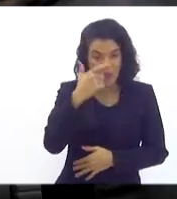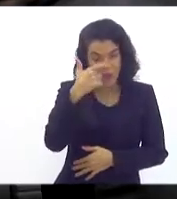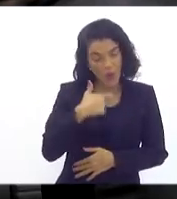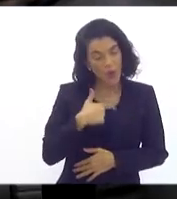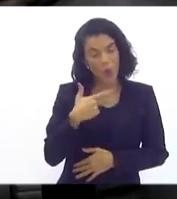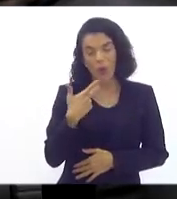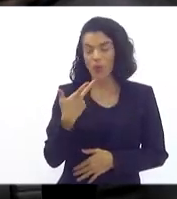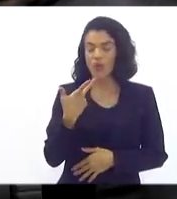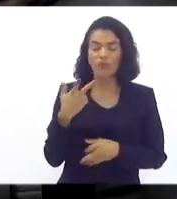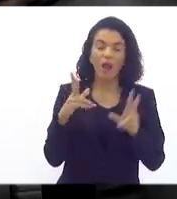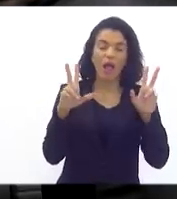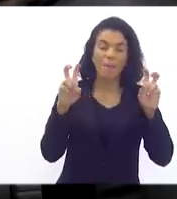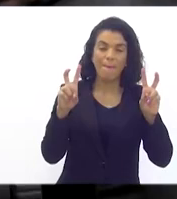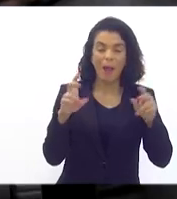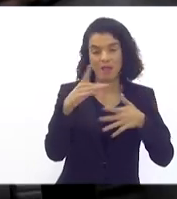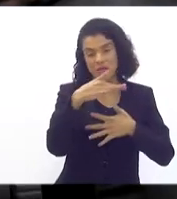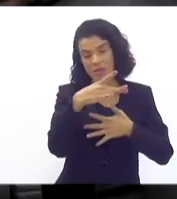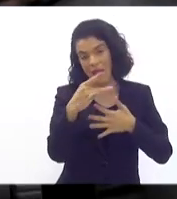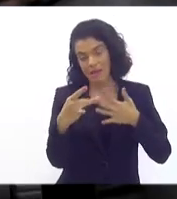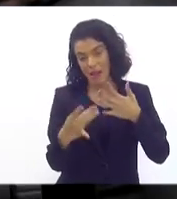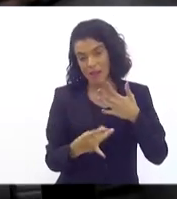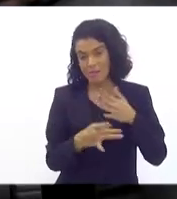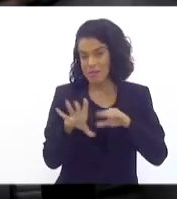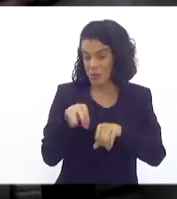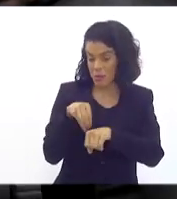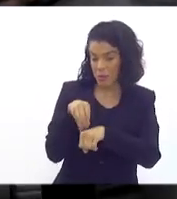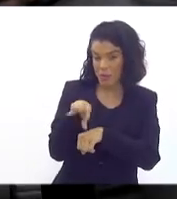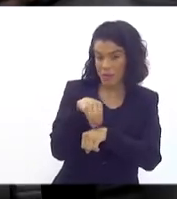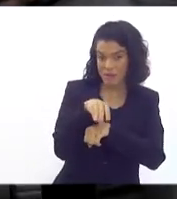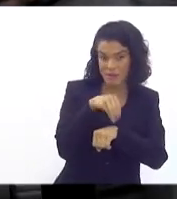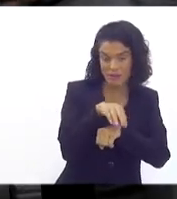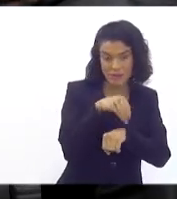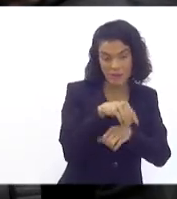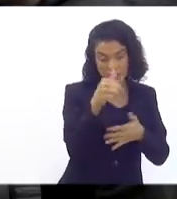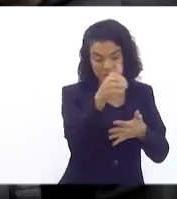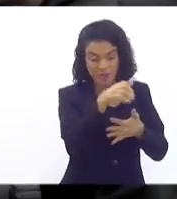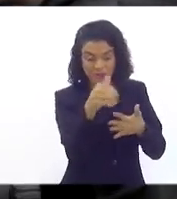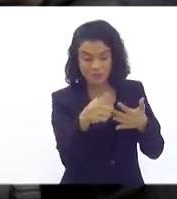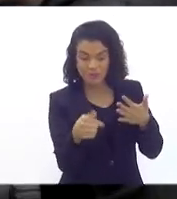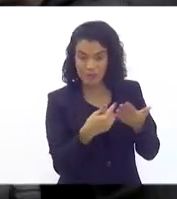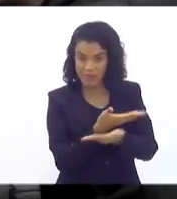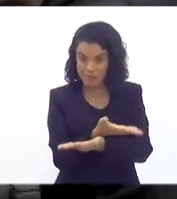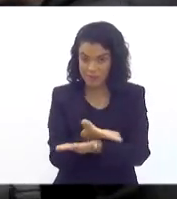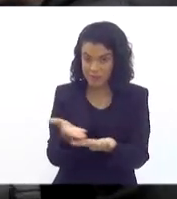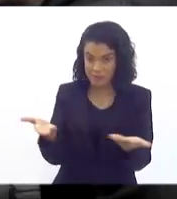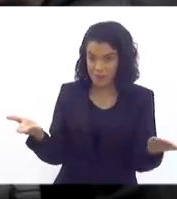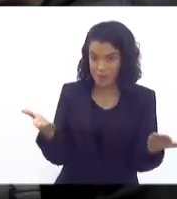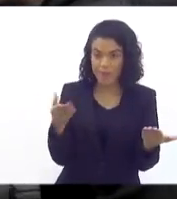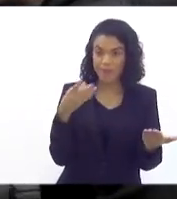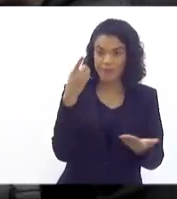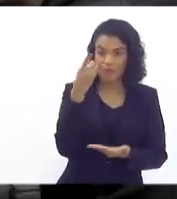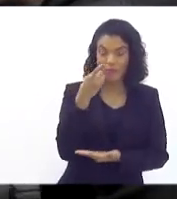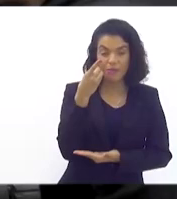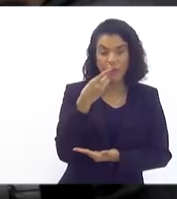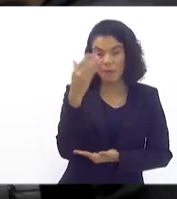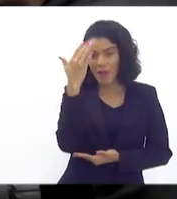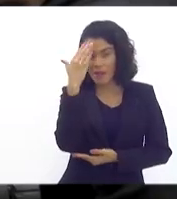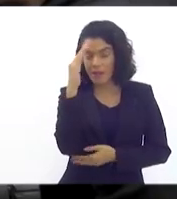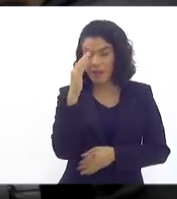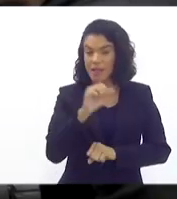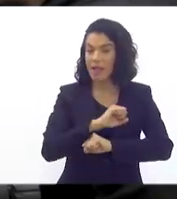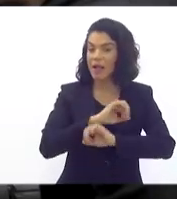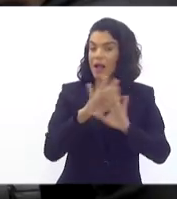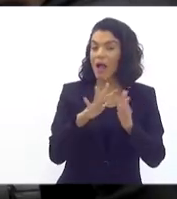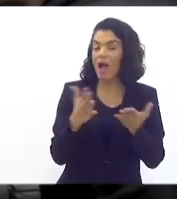entrar nesse nesse detalhe mas só tô passando esses pontos para as vossas pra vossas excelências para entender Em